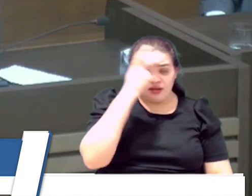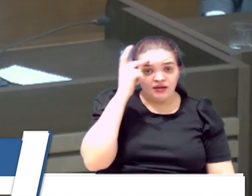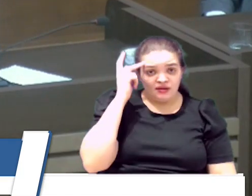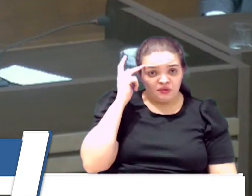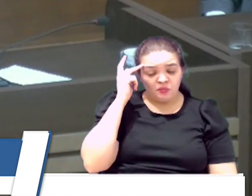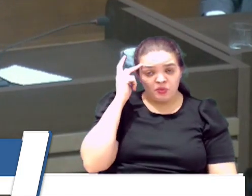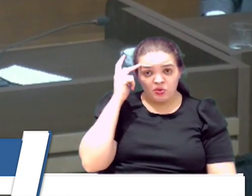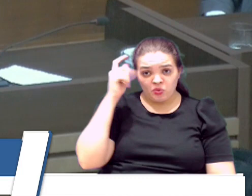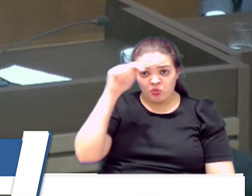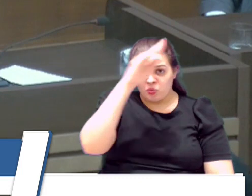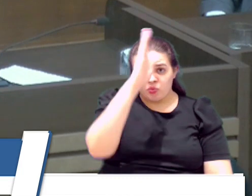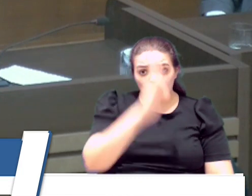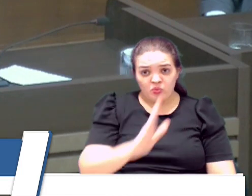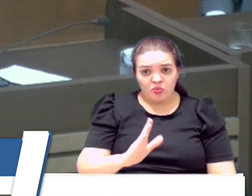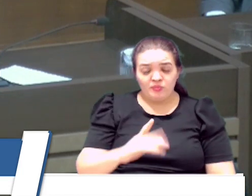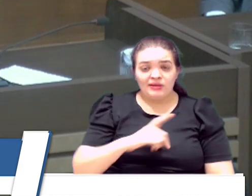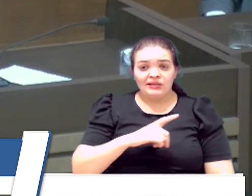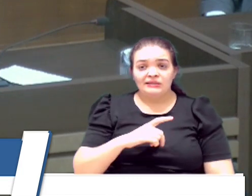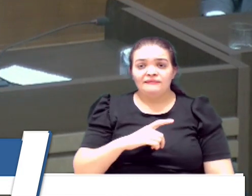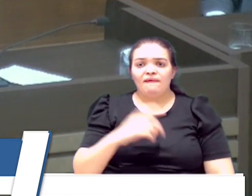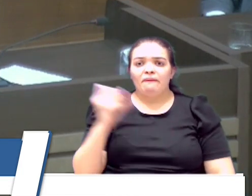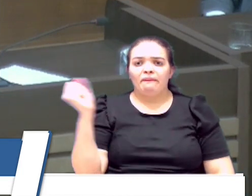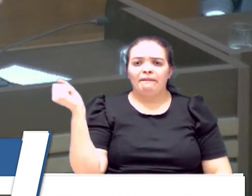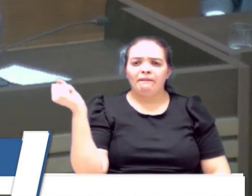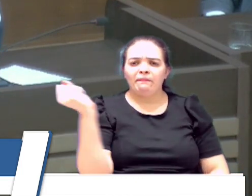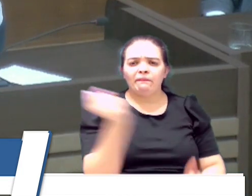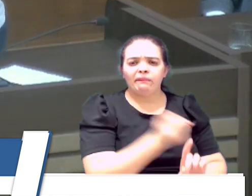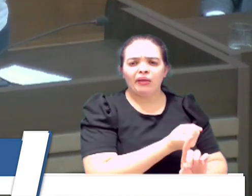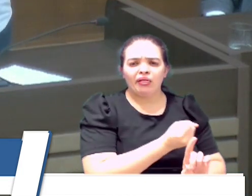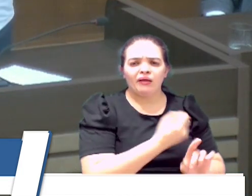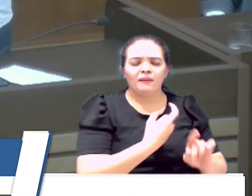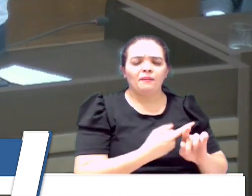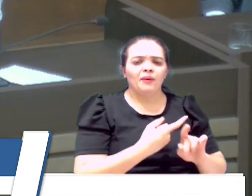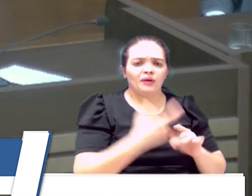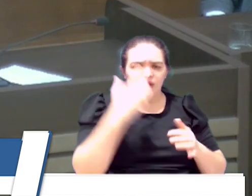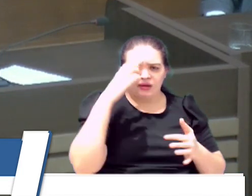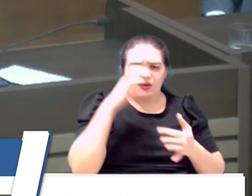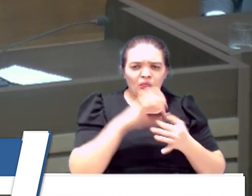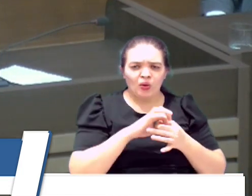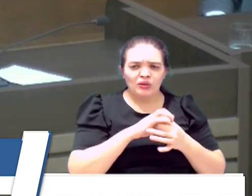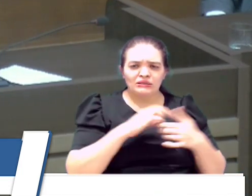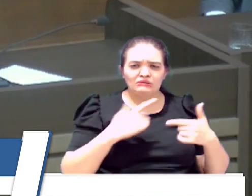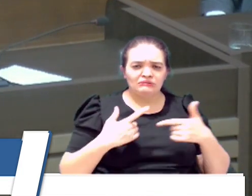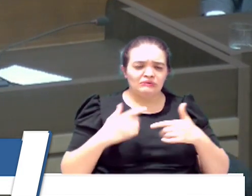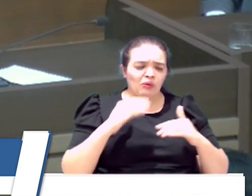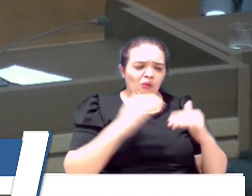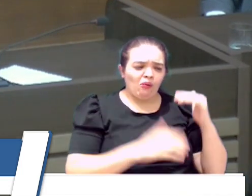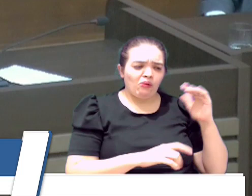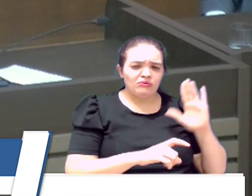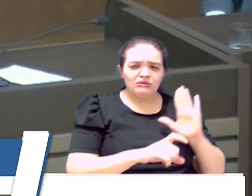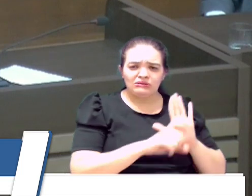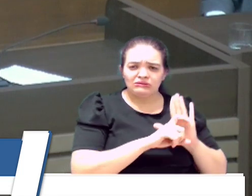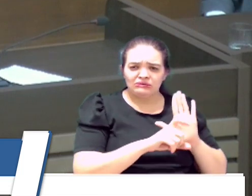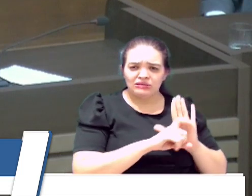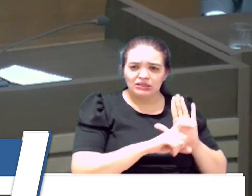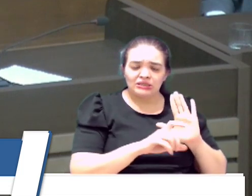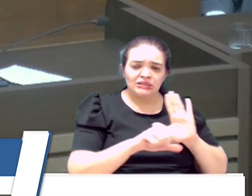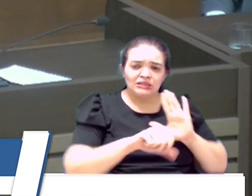no Brasil são assassinadas por conta de uma lógica de guerra às drogas que não leva a gente para lugar